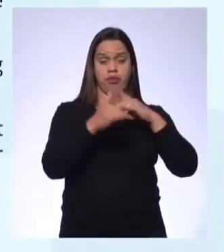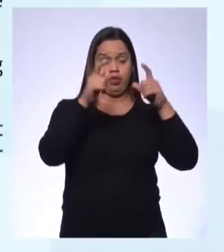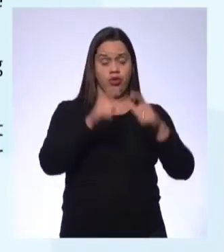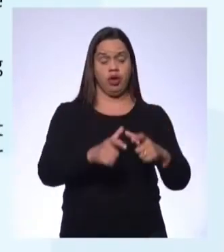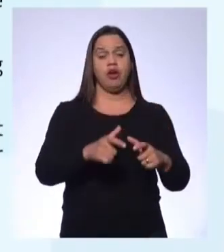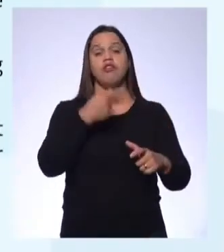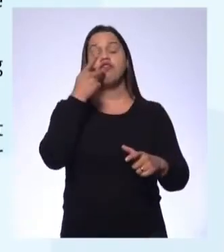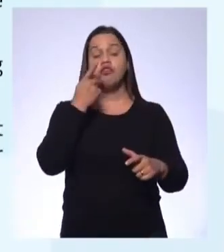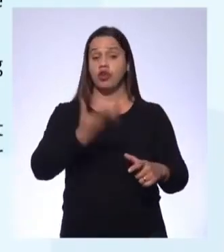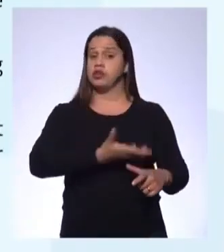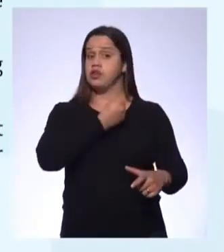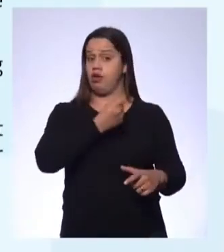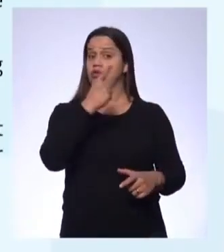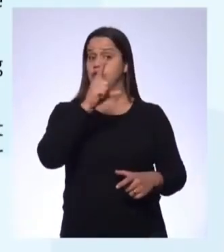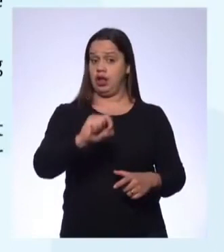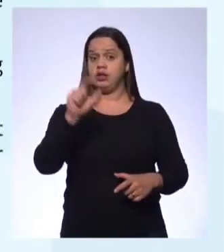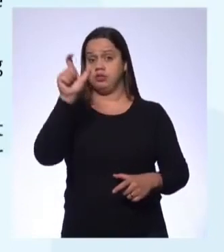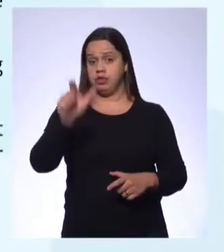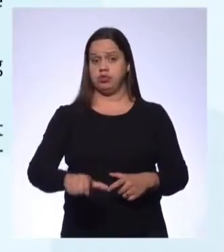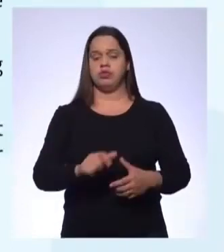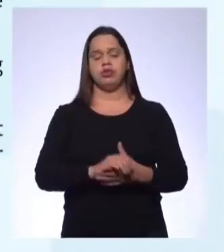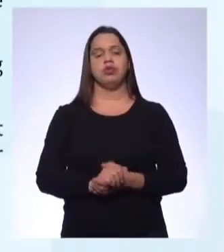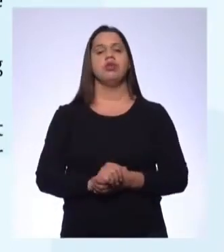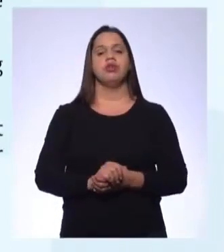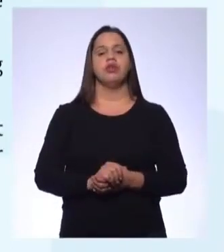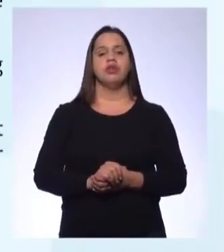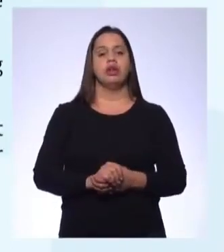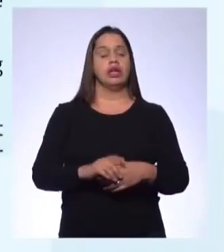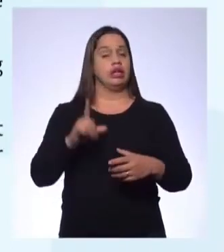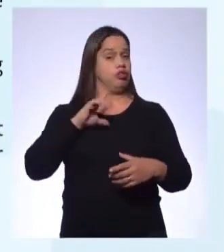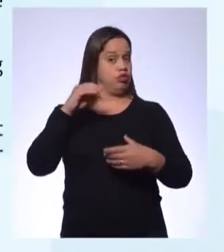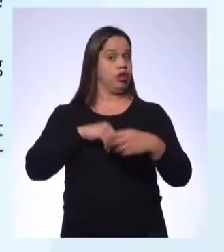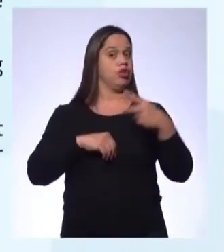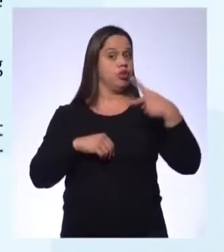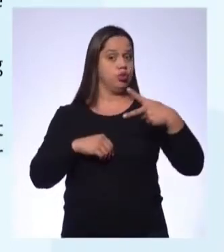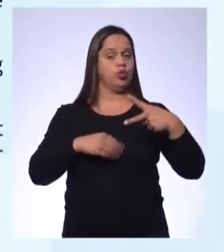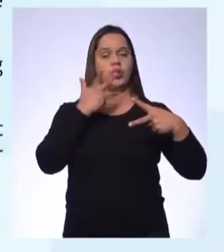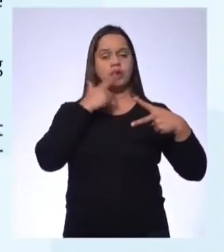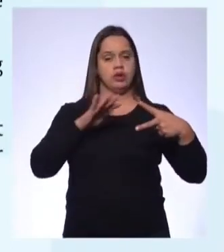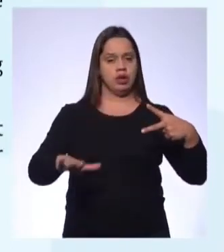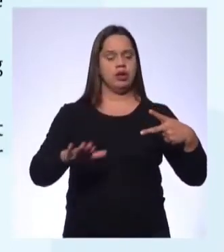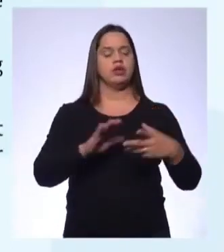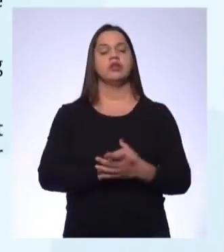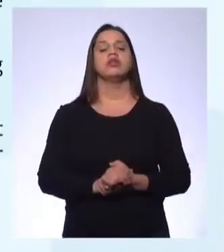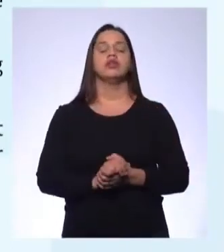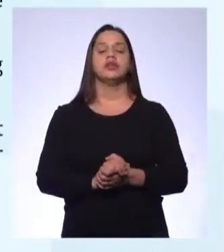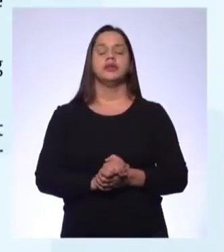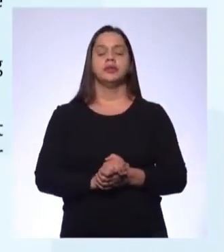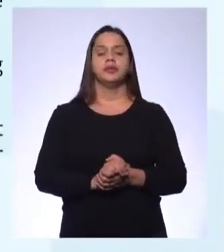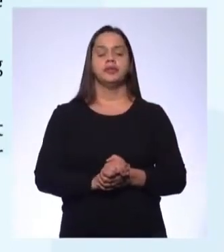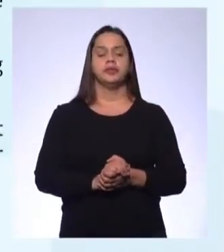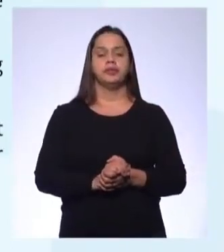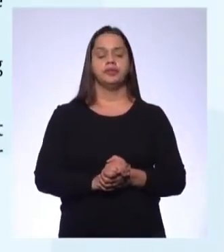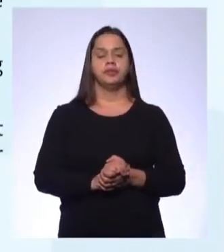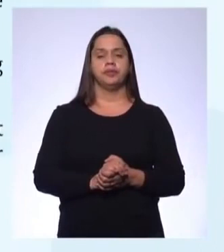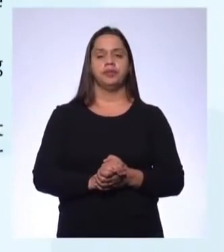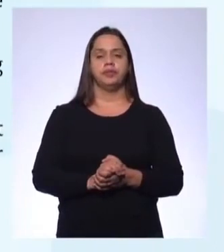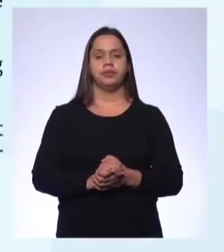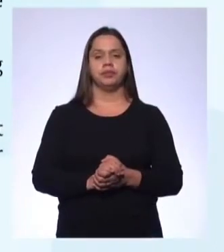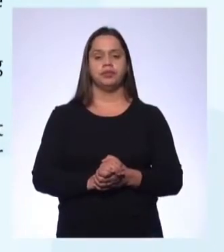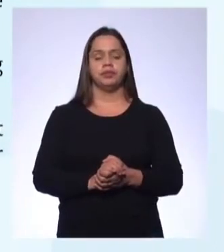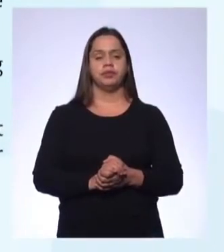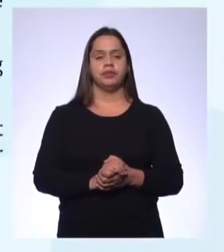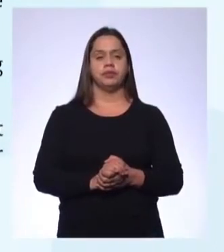resgatadas, including 2 children. Incluindo 2 crianças. Landslide and floods are prone to happen in